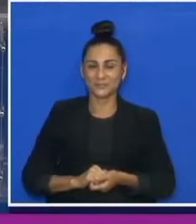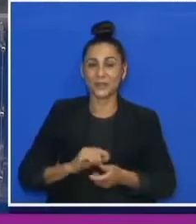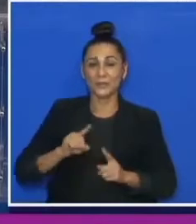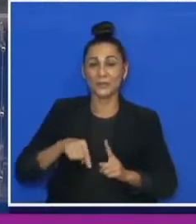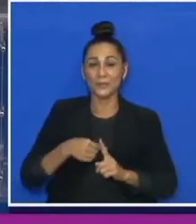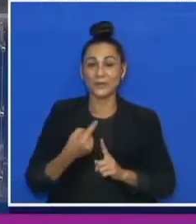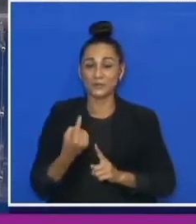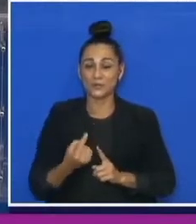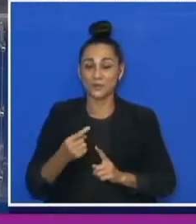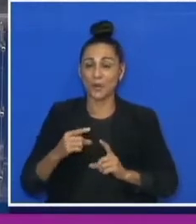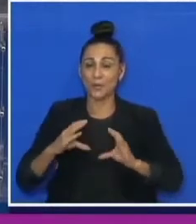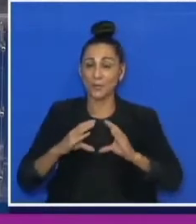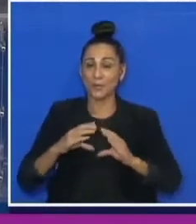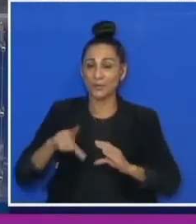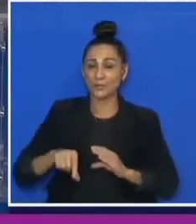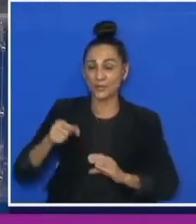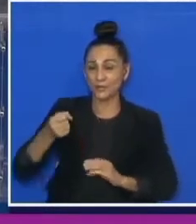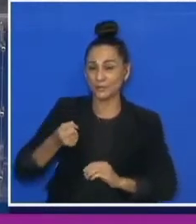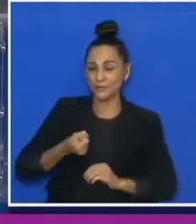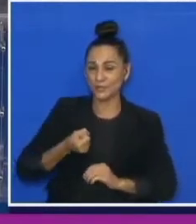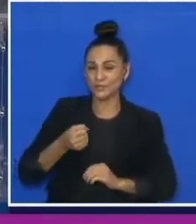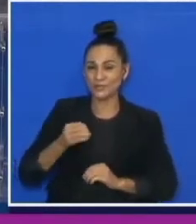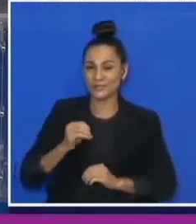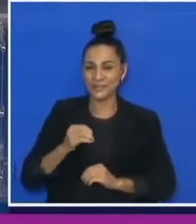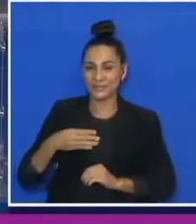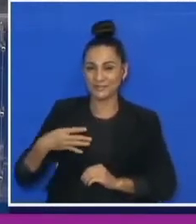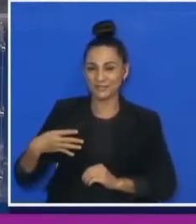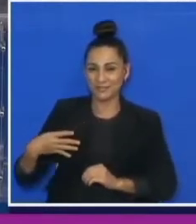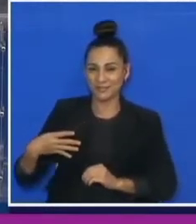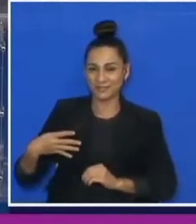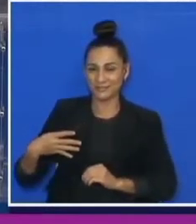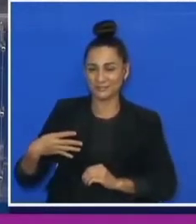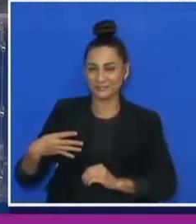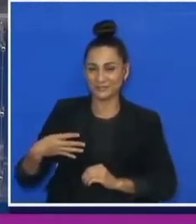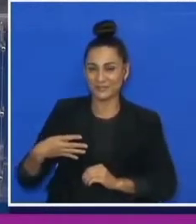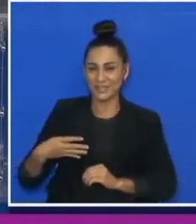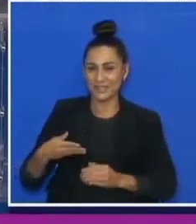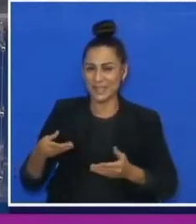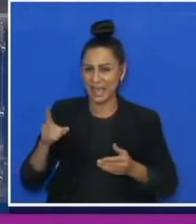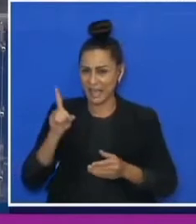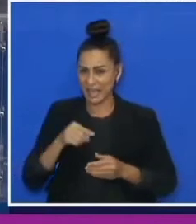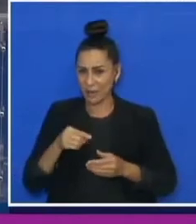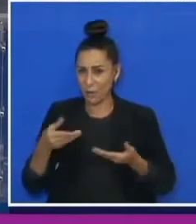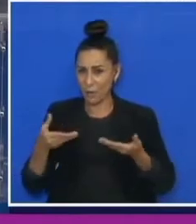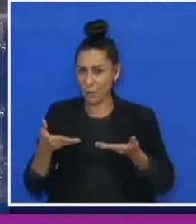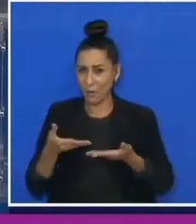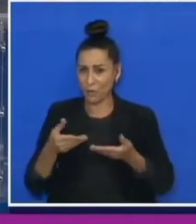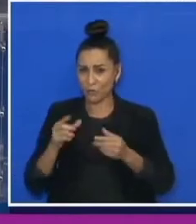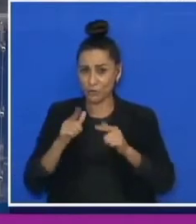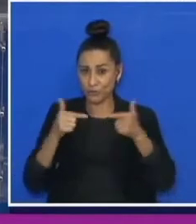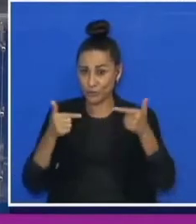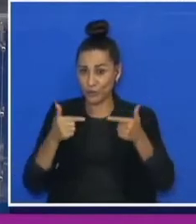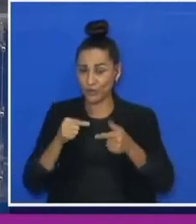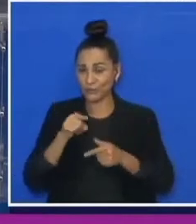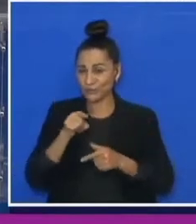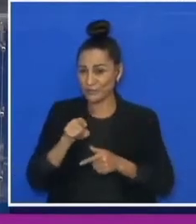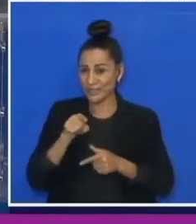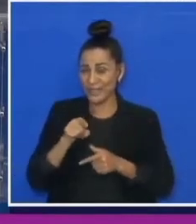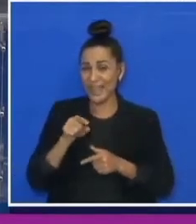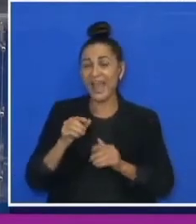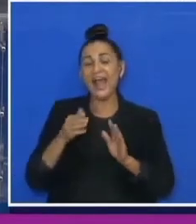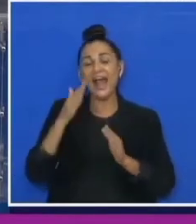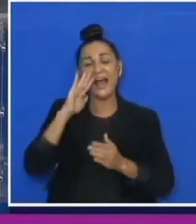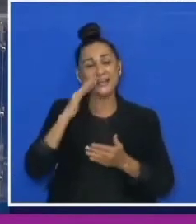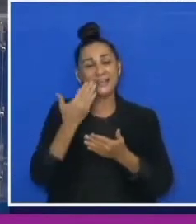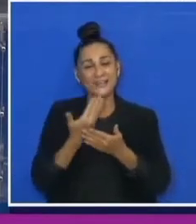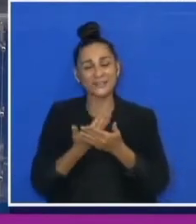Mais uma bola sorteada, 04. Bola 04. Será que você está com sorte hoje? Acredite e